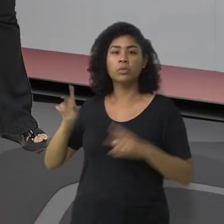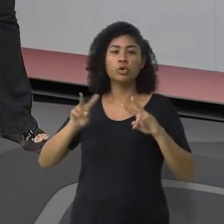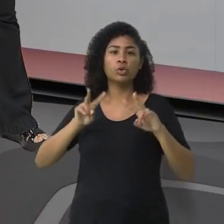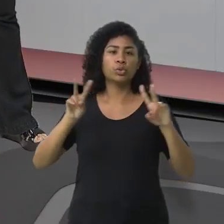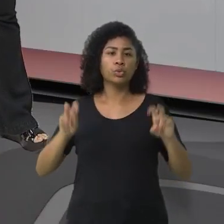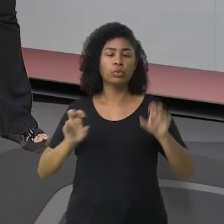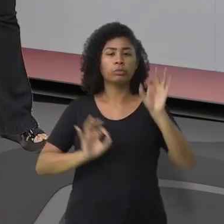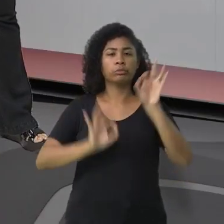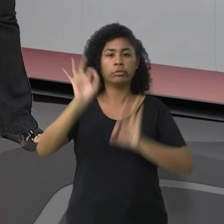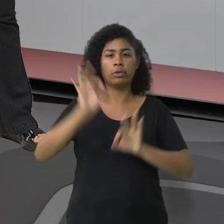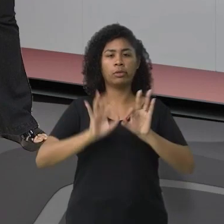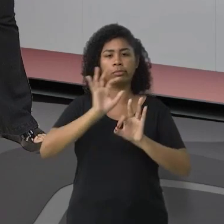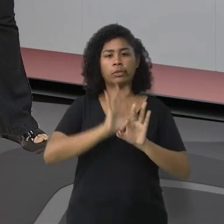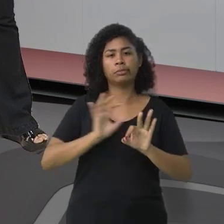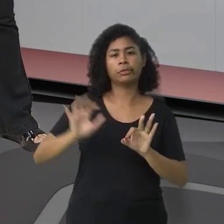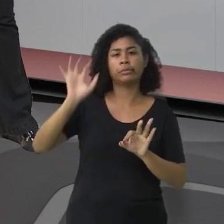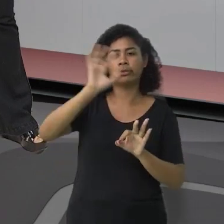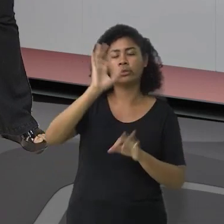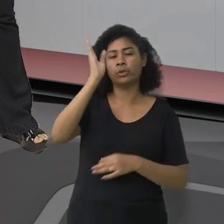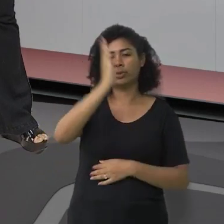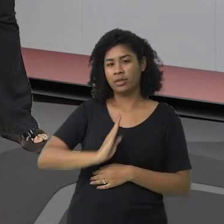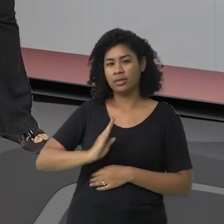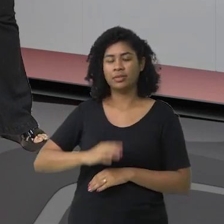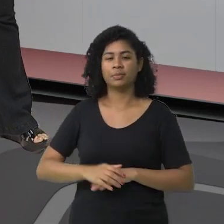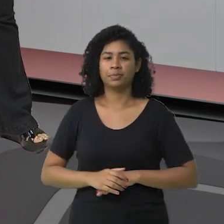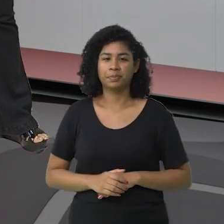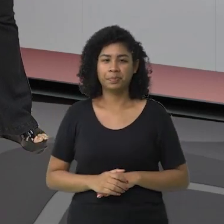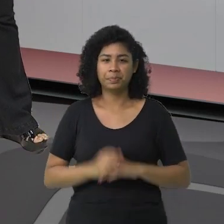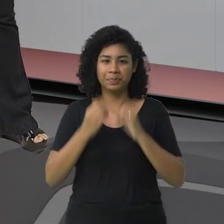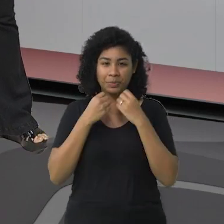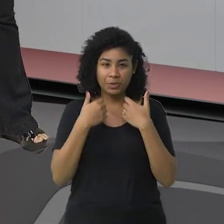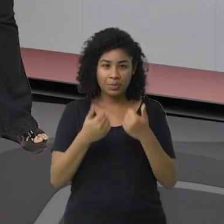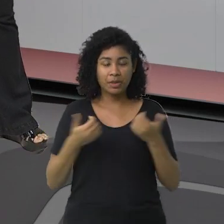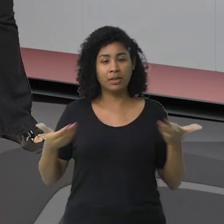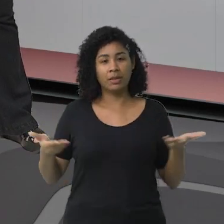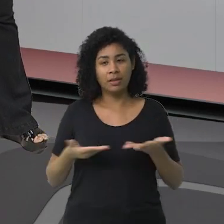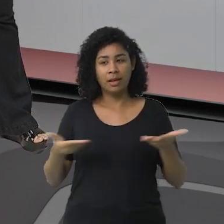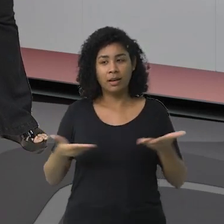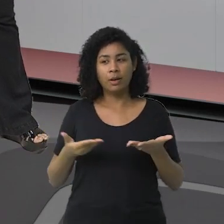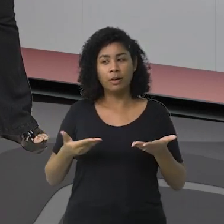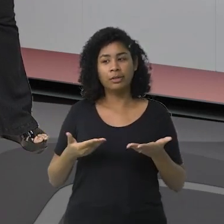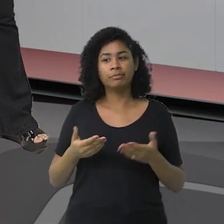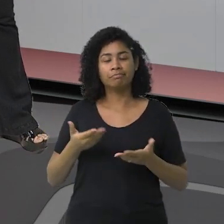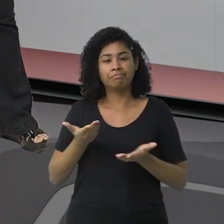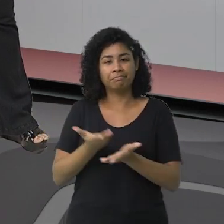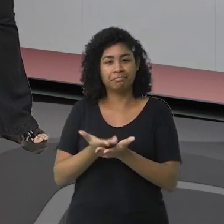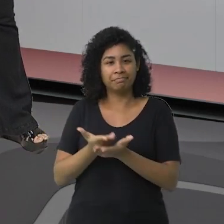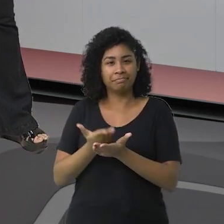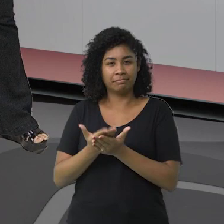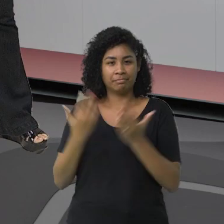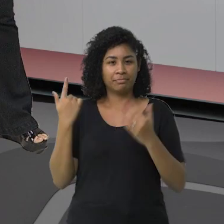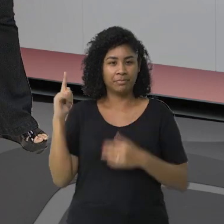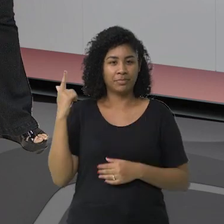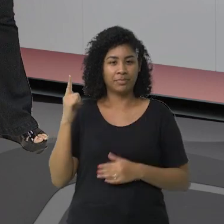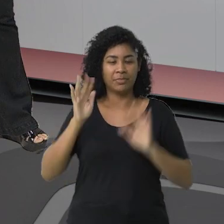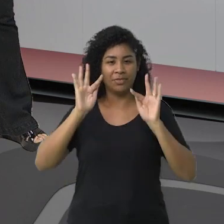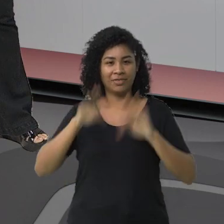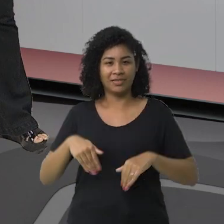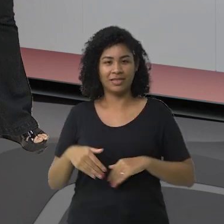essa distribuição brasileira, tá certo? E assim a gente verifica a nossa aula aí de geografia.